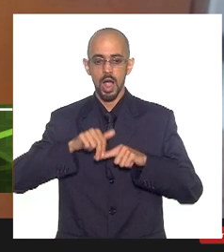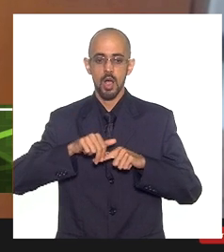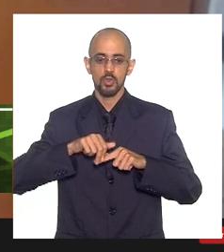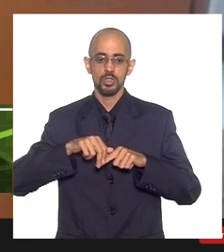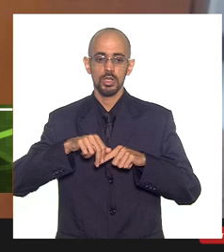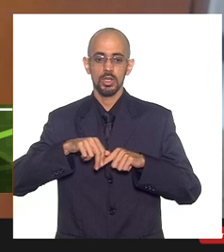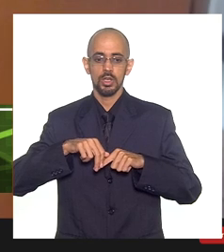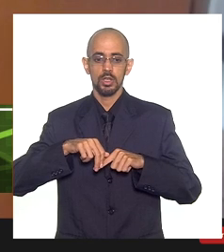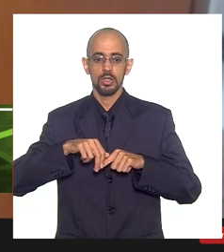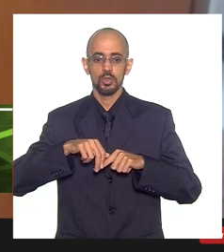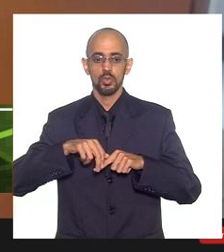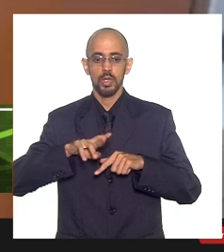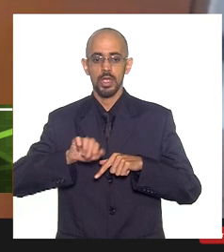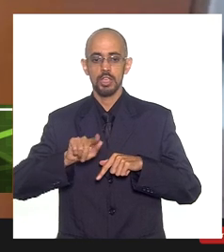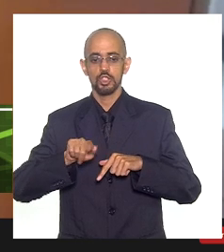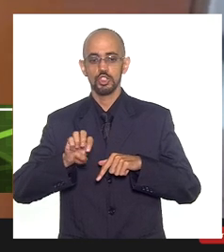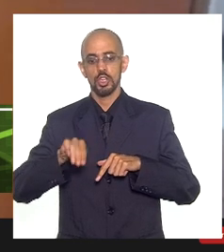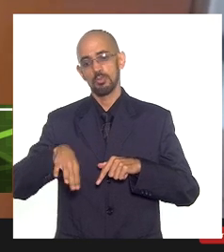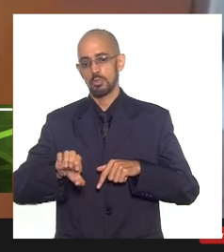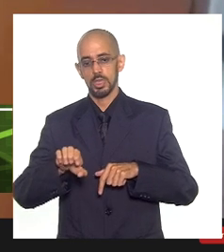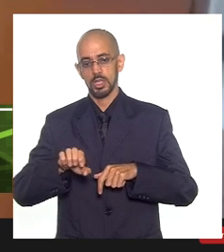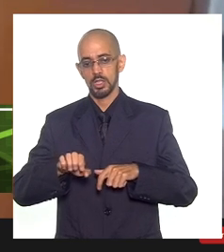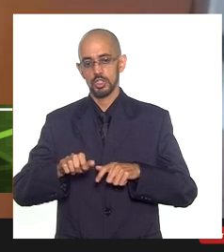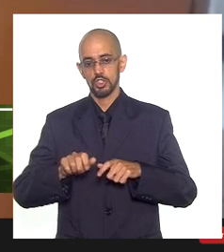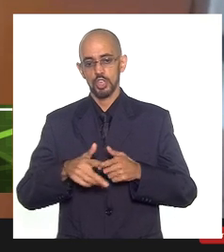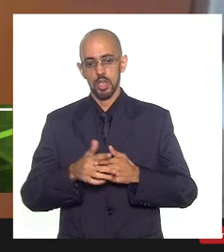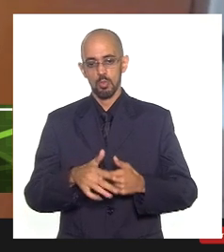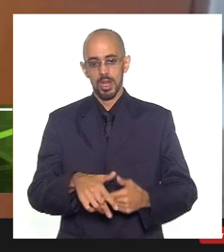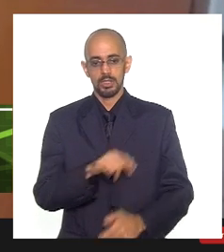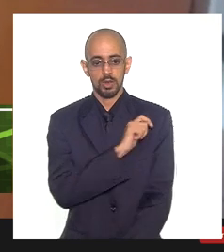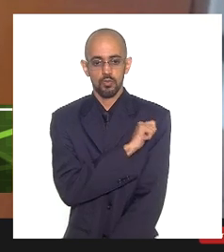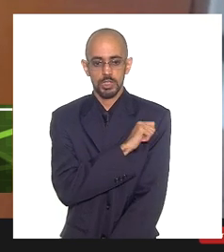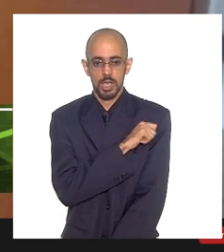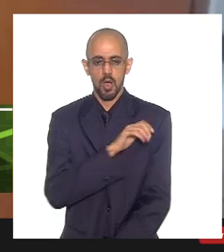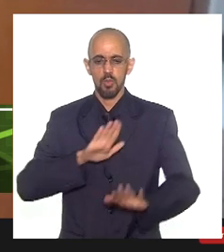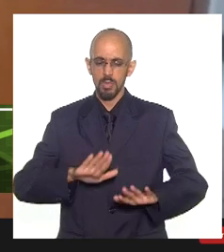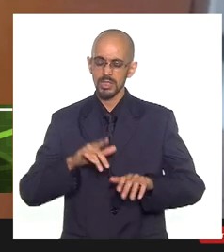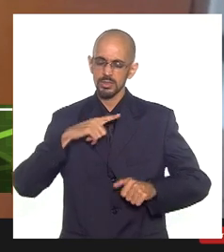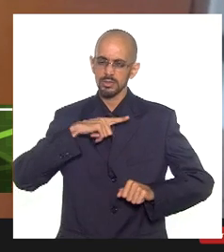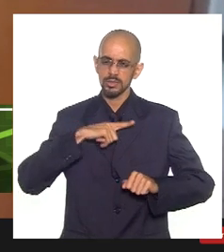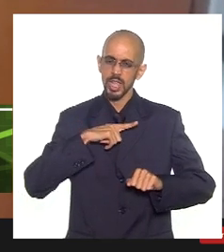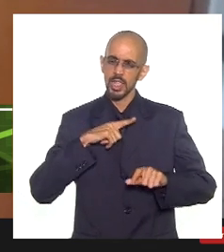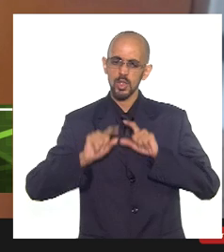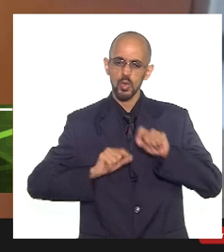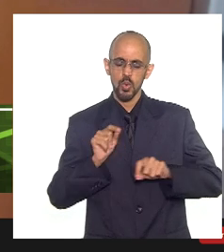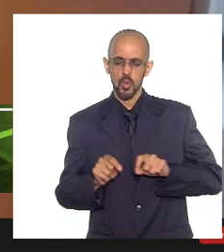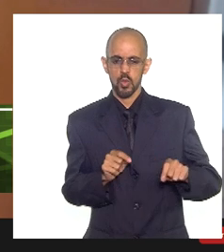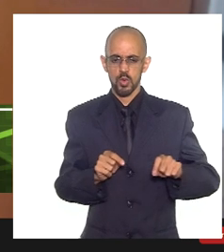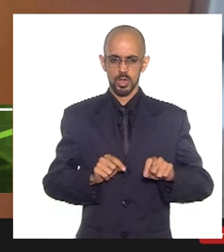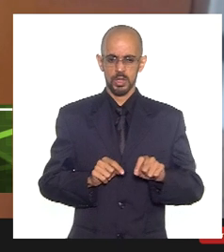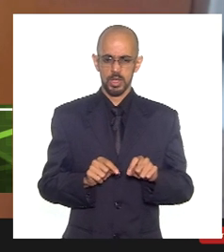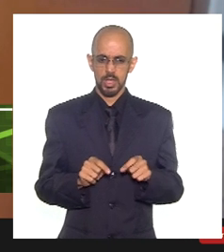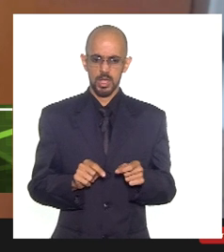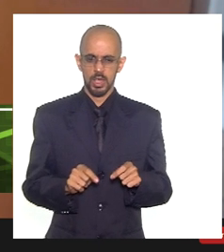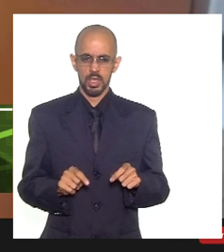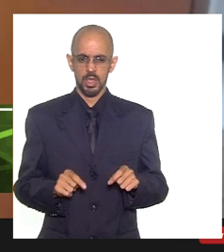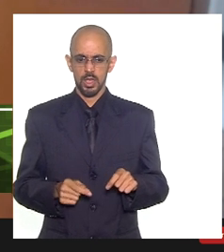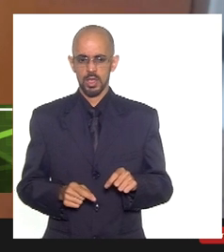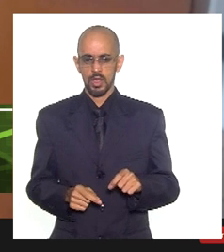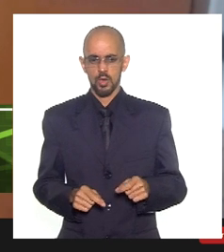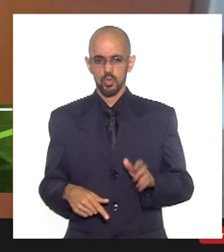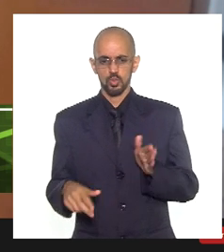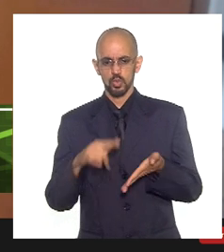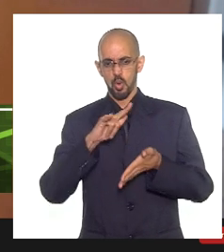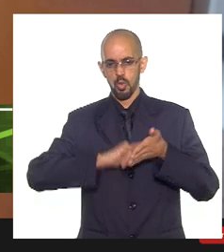mas quero lembrar que existe um parecer da própria procuradoria geral do